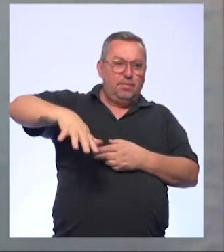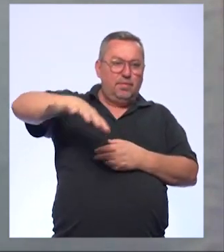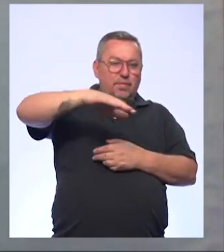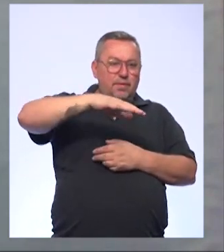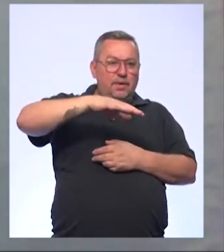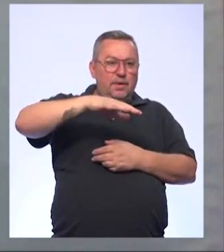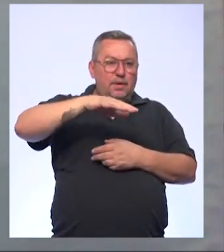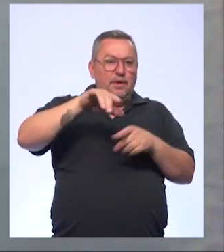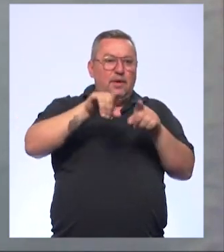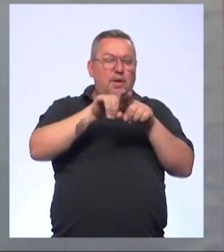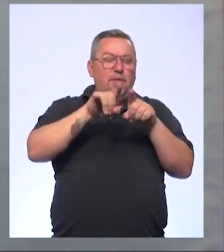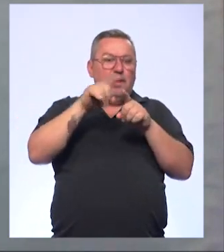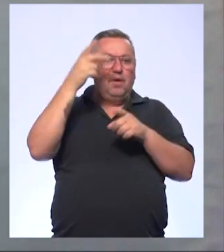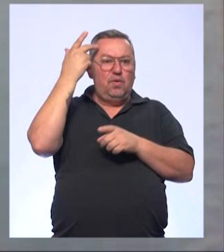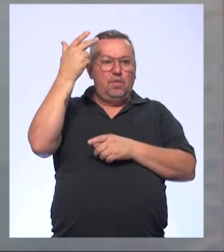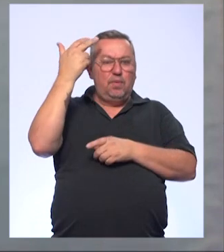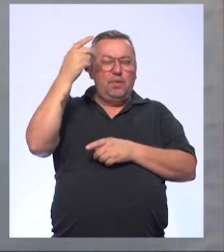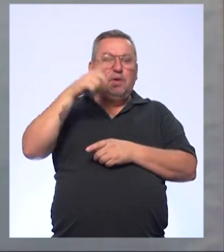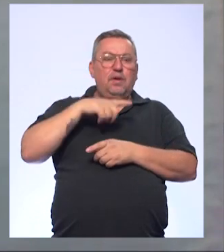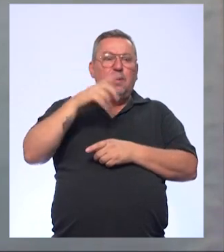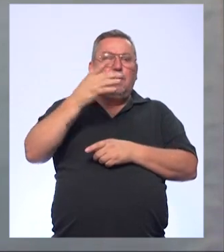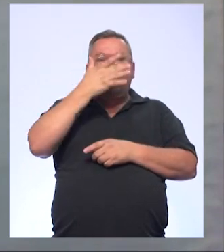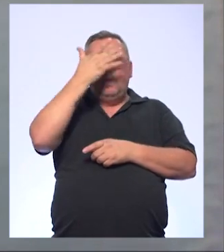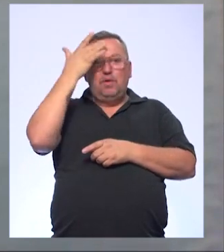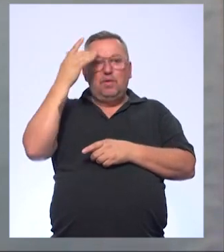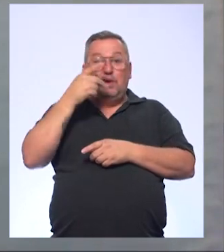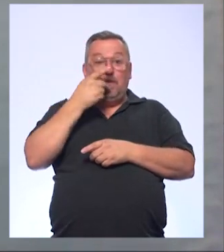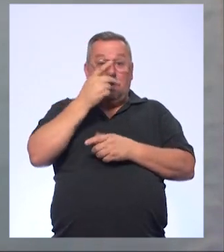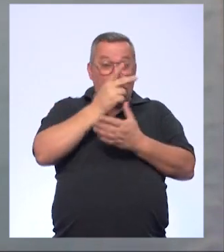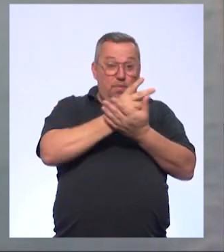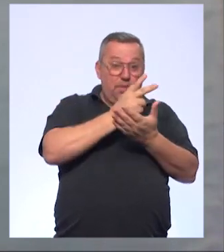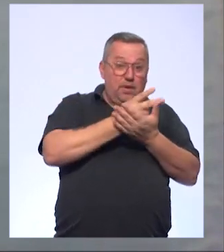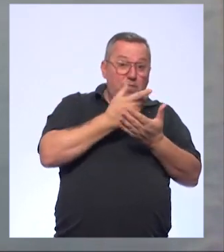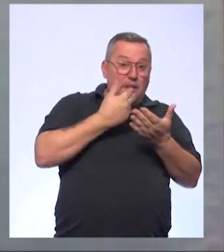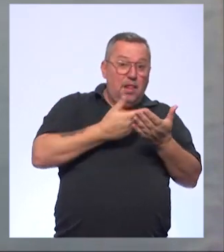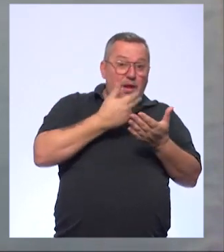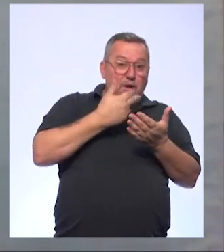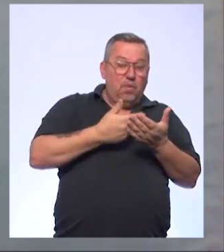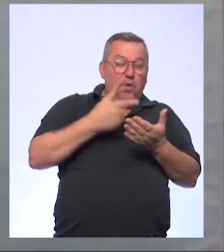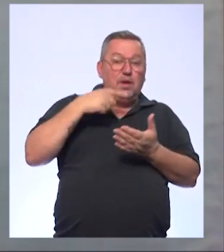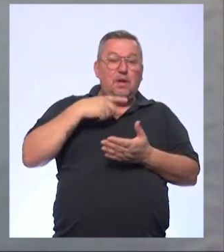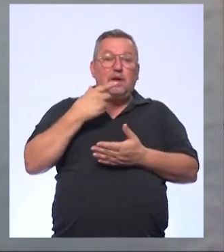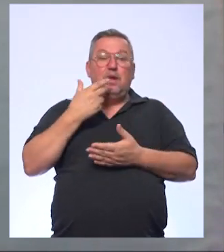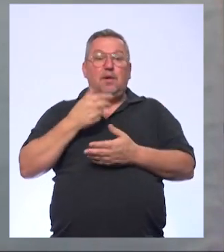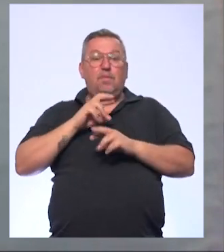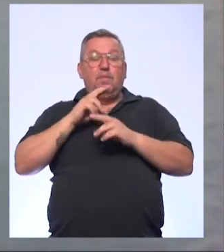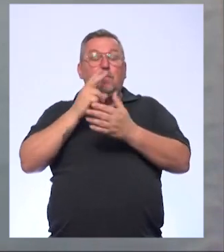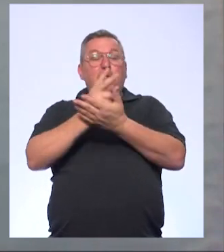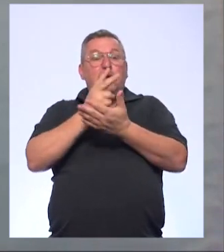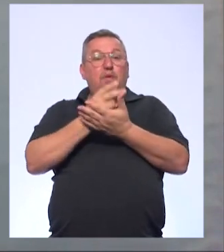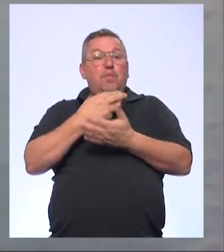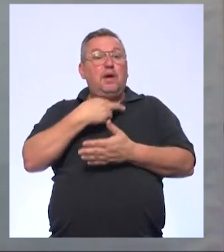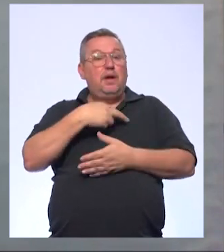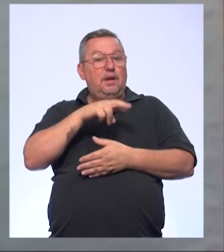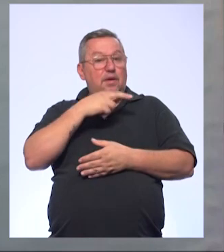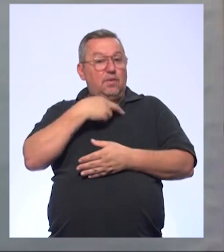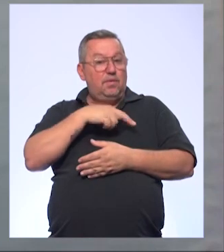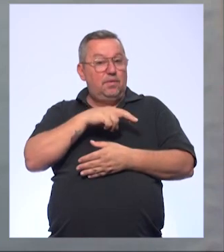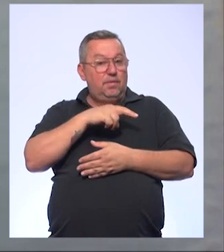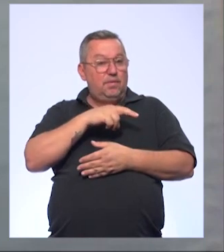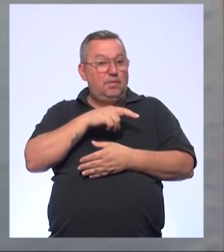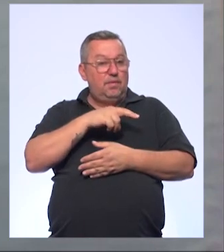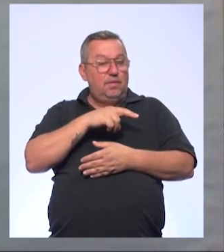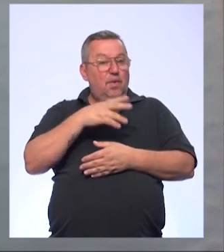essa terra normalmente tem pessoas que falam a mesma língua, tem aí a mesma religião. O